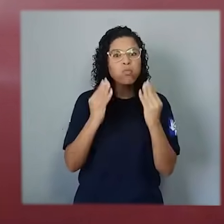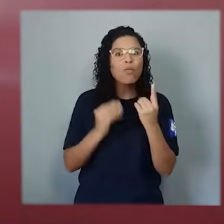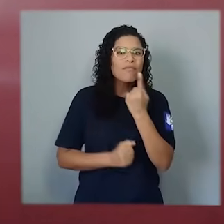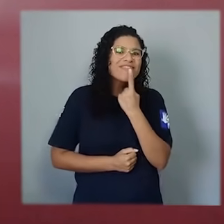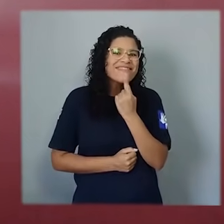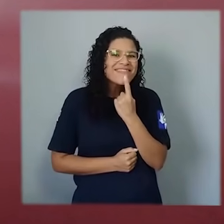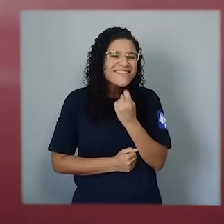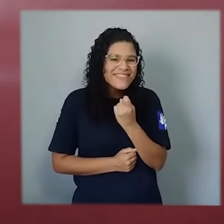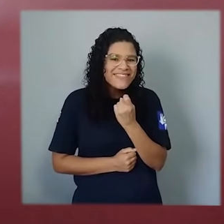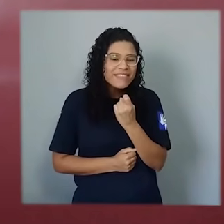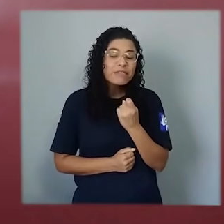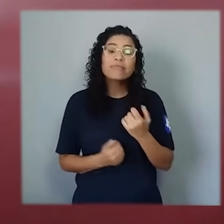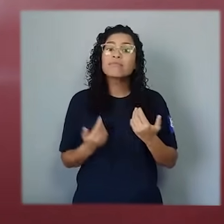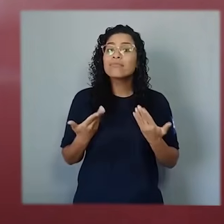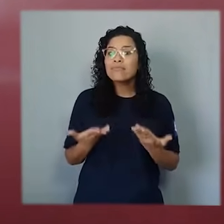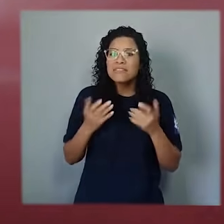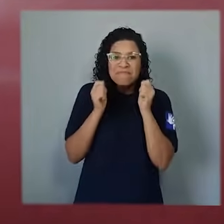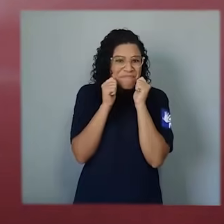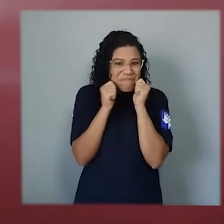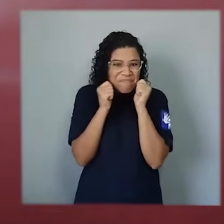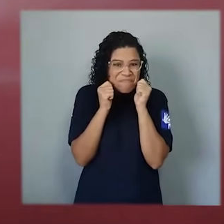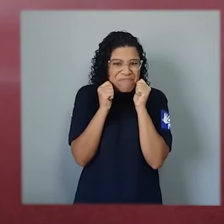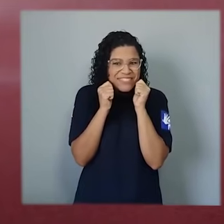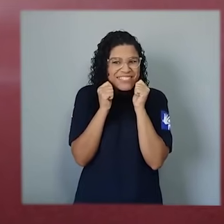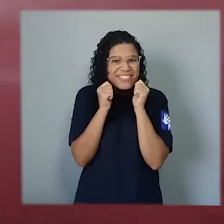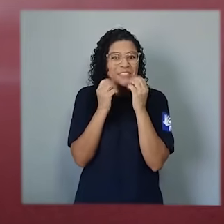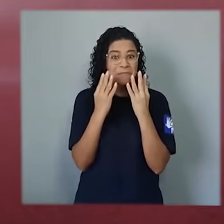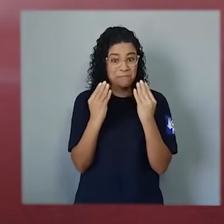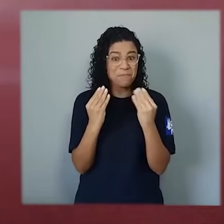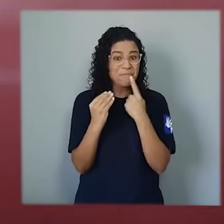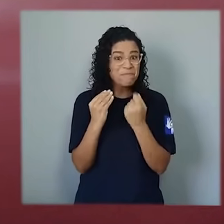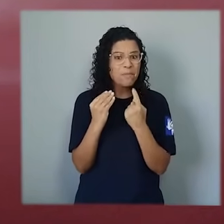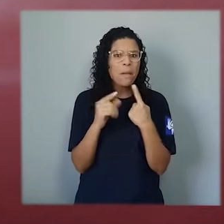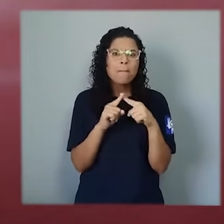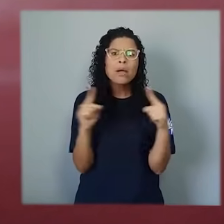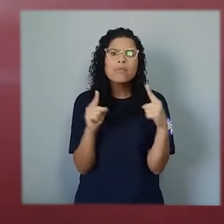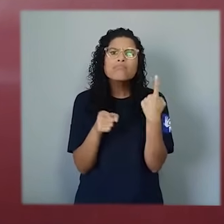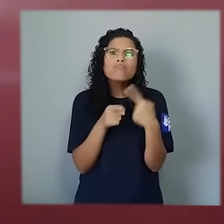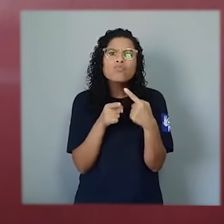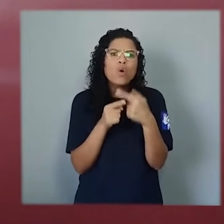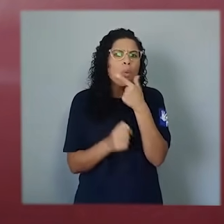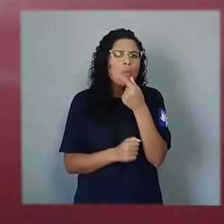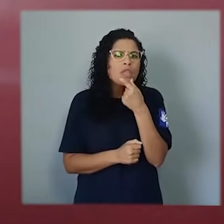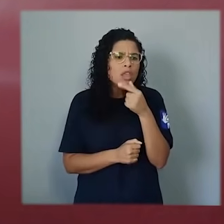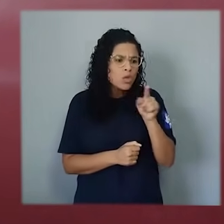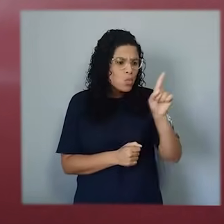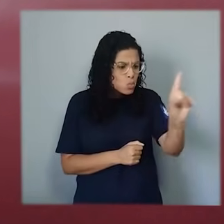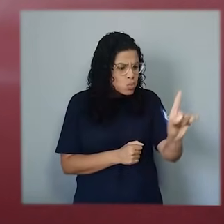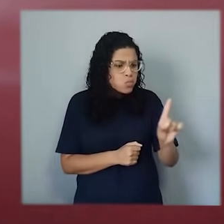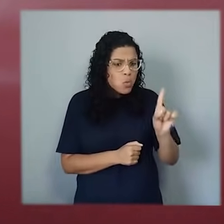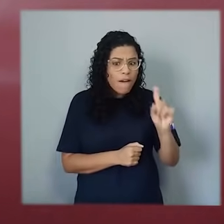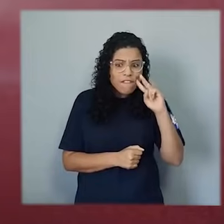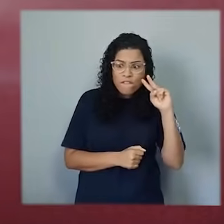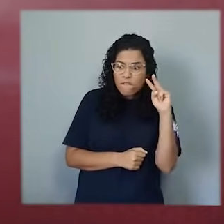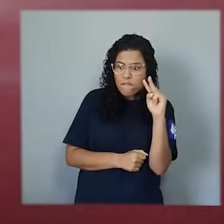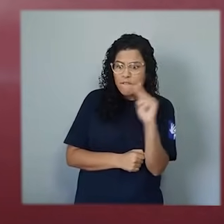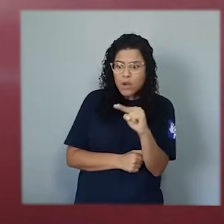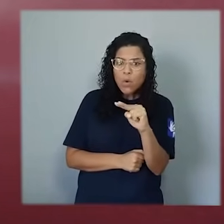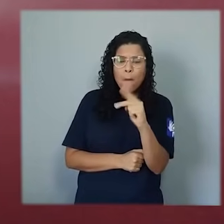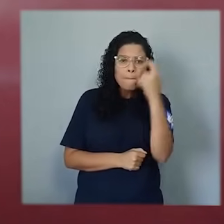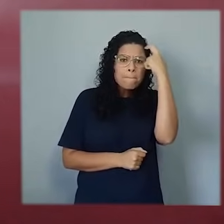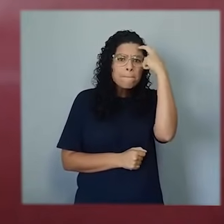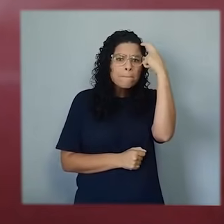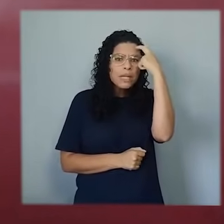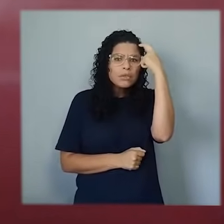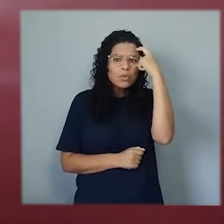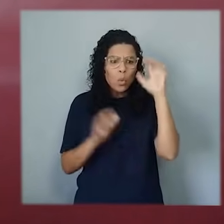certo? E o medonho é um fofo, não é? Mas por que o menininho, assim que o viu,